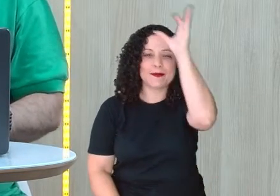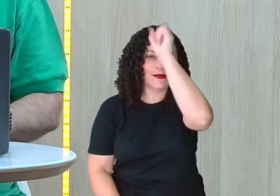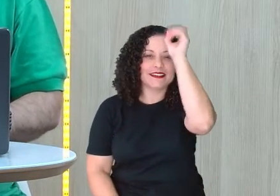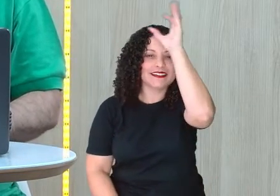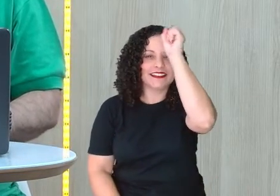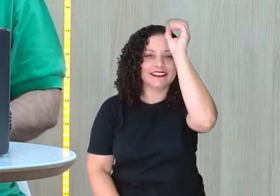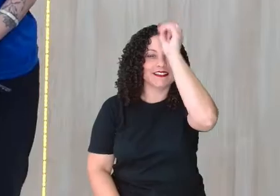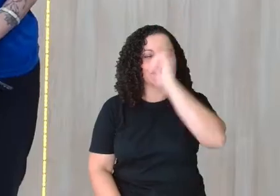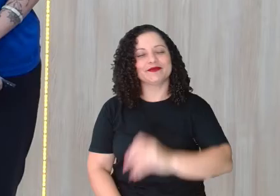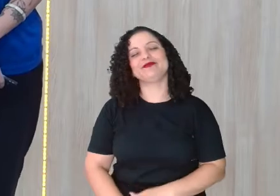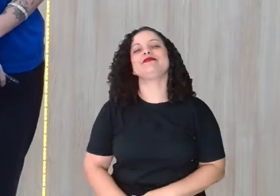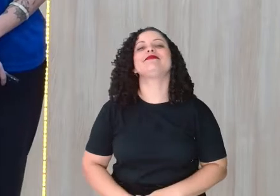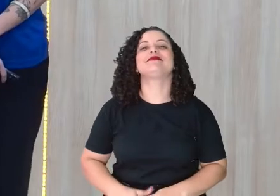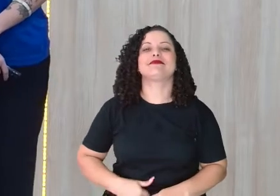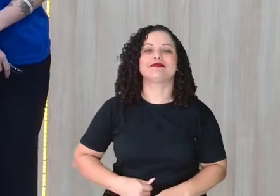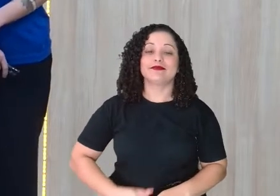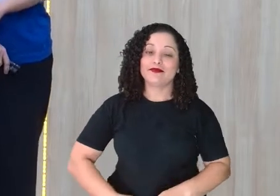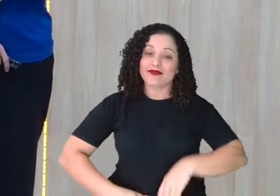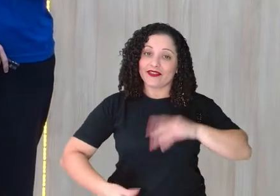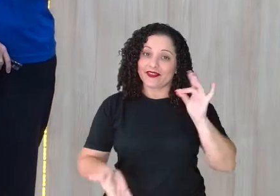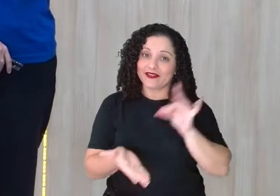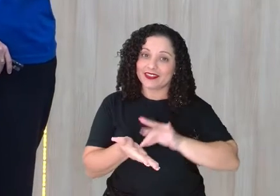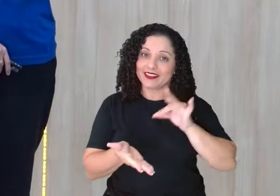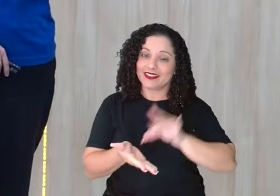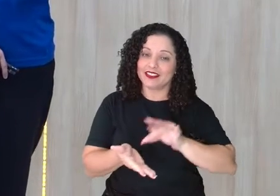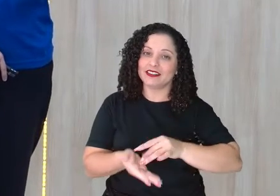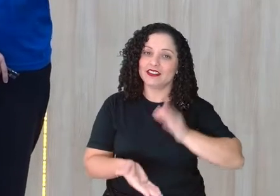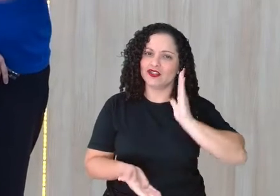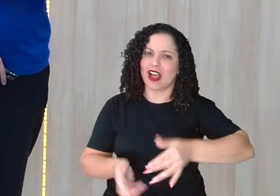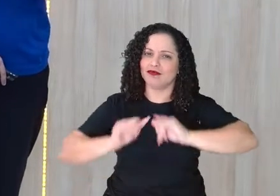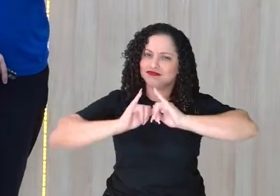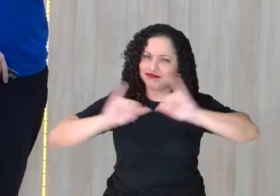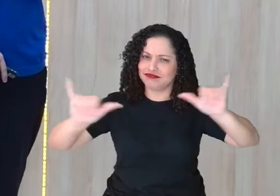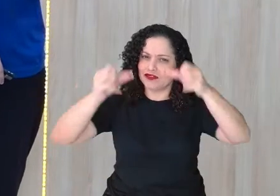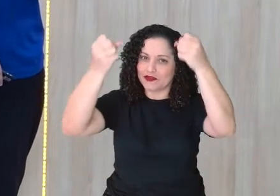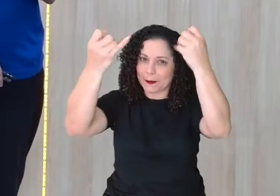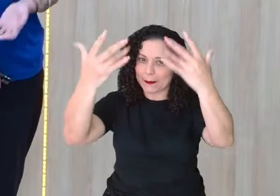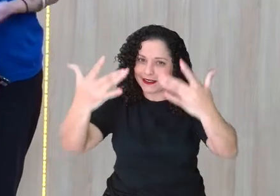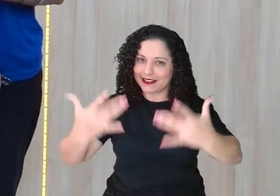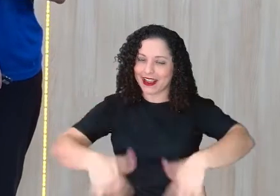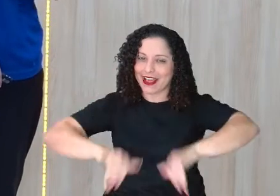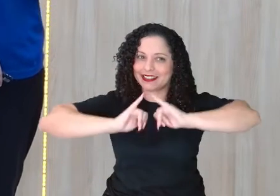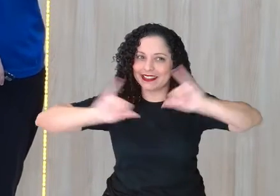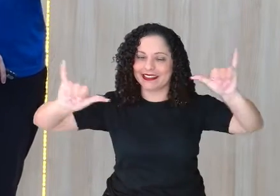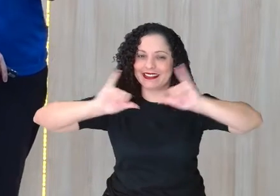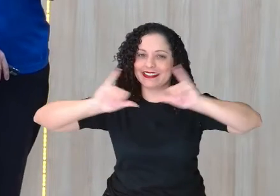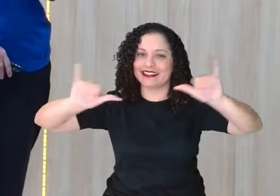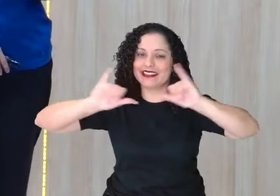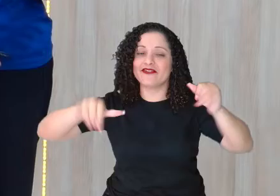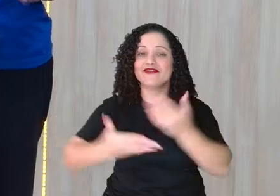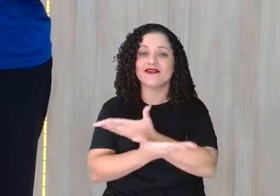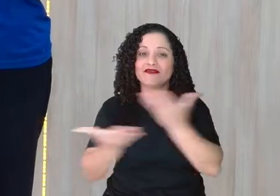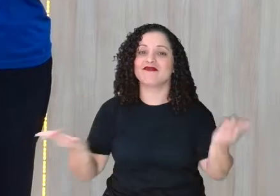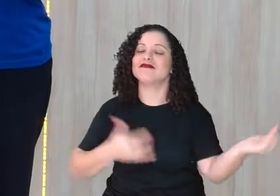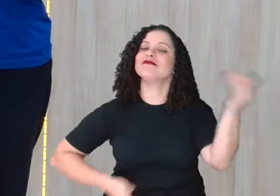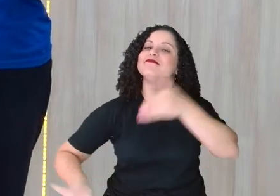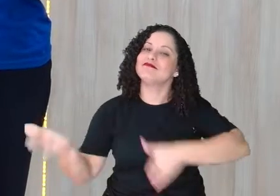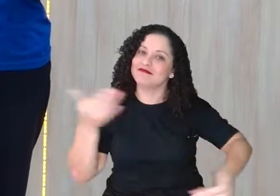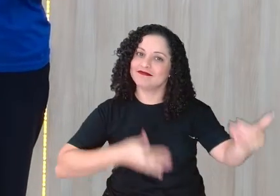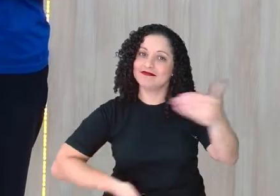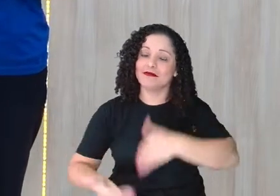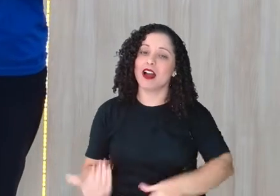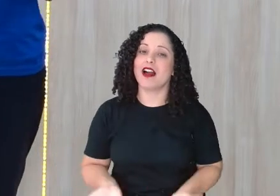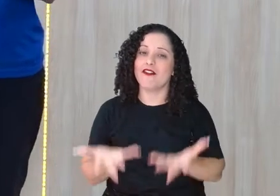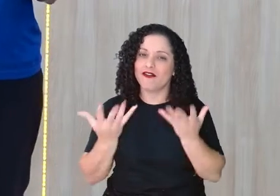Vanessa. Exatamente, né? Já demos aí a informação, os informes, né, para vocês interagirem, para a gente